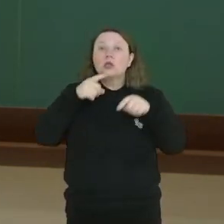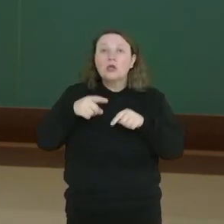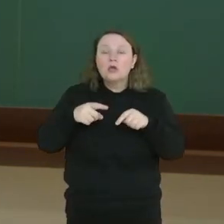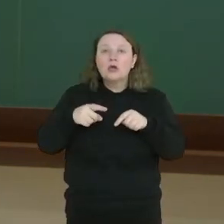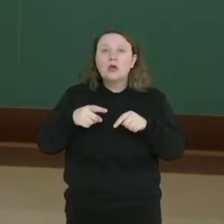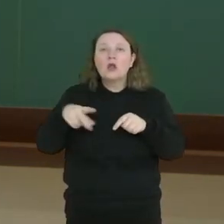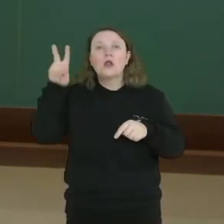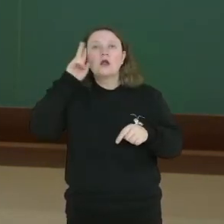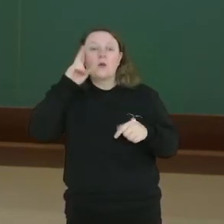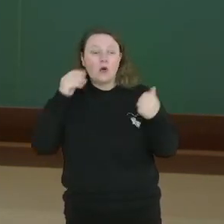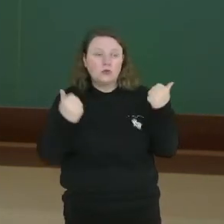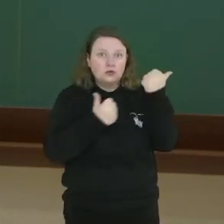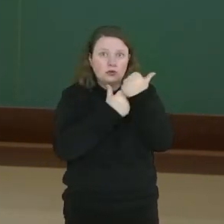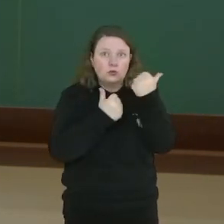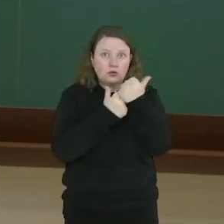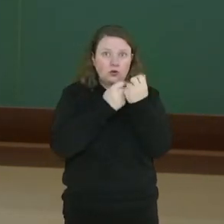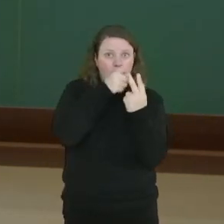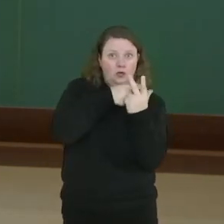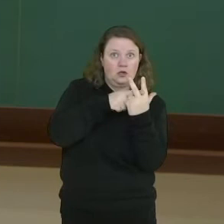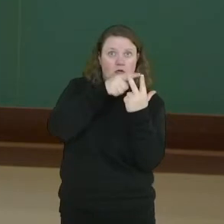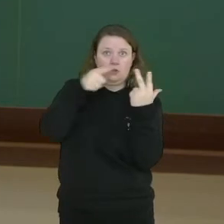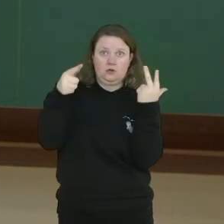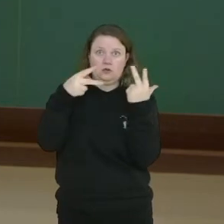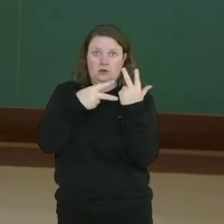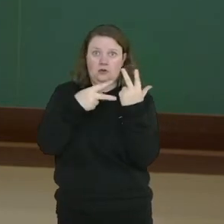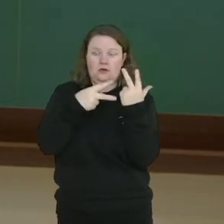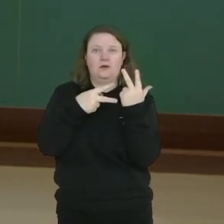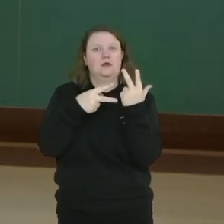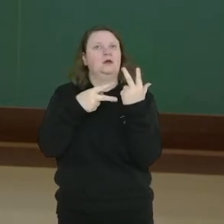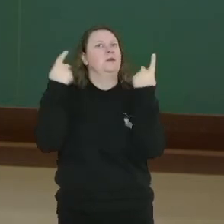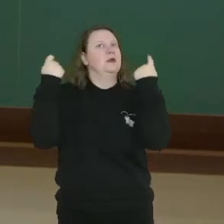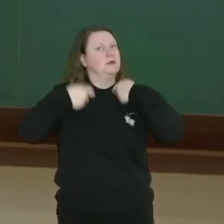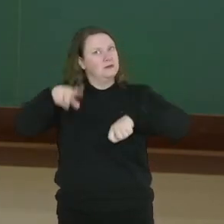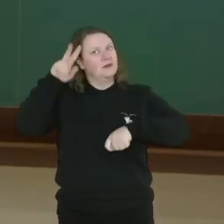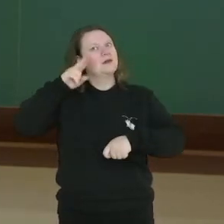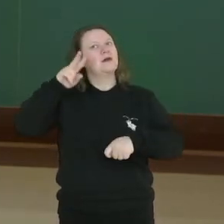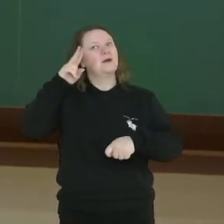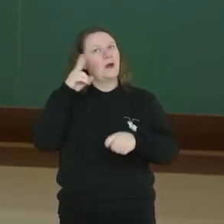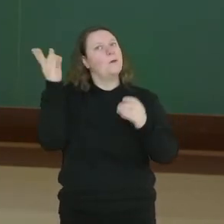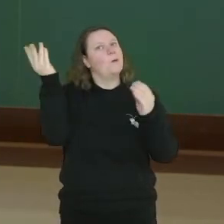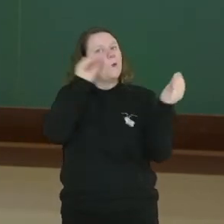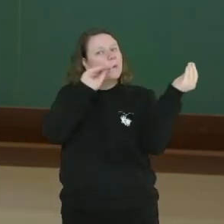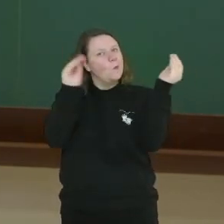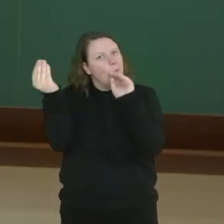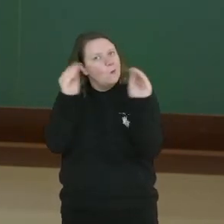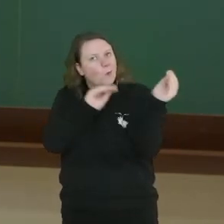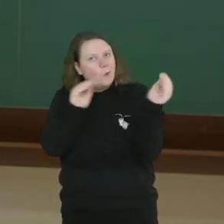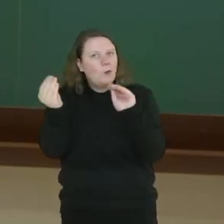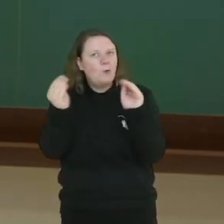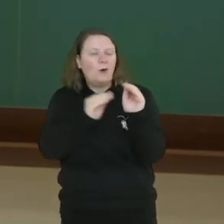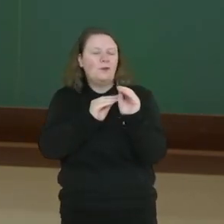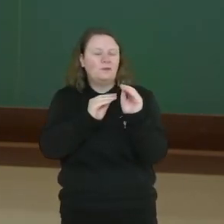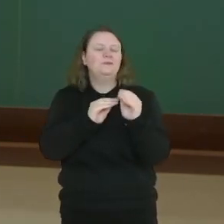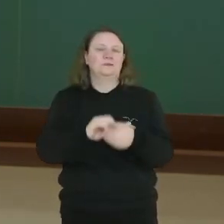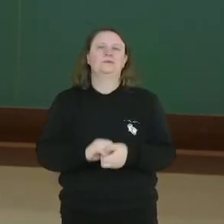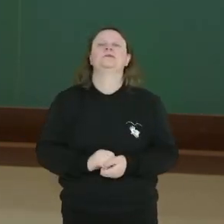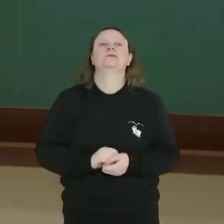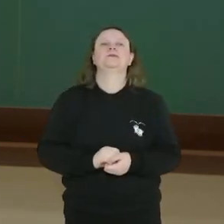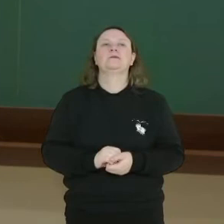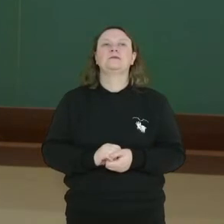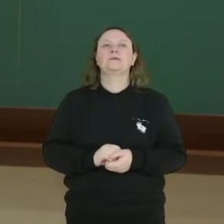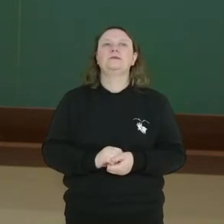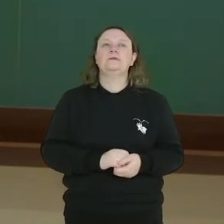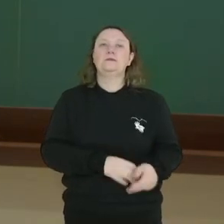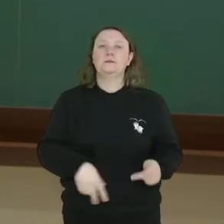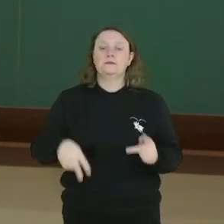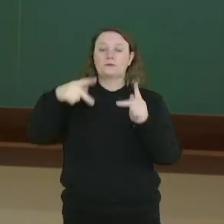de substituir o raiz de 2? Senão fica meio complicado também, né? Tem que lembrar de ler o enunciado até o final. Então, o quadrado